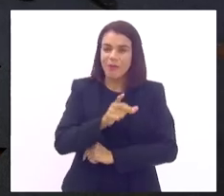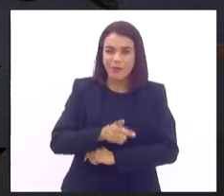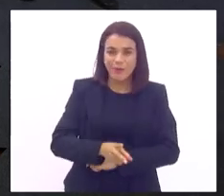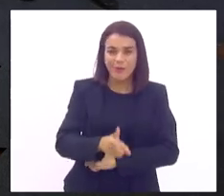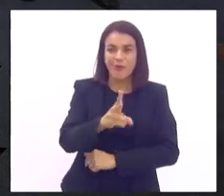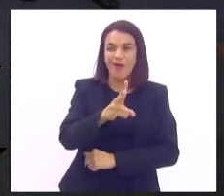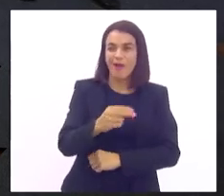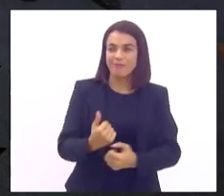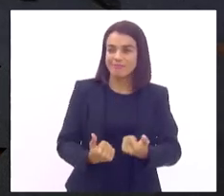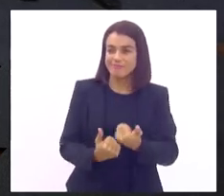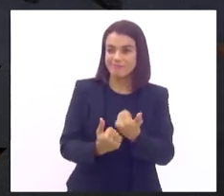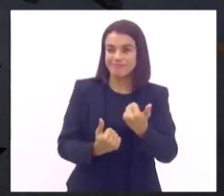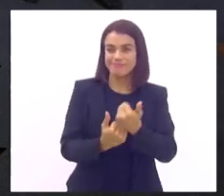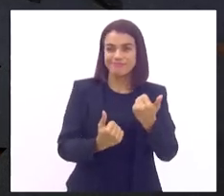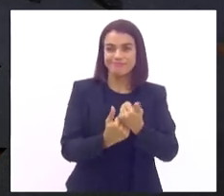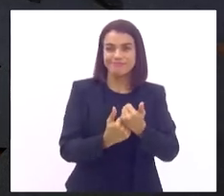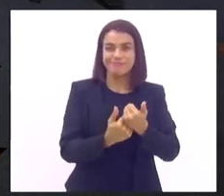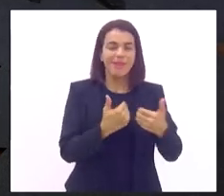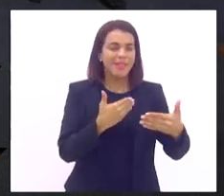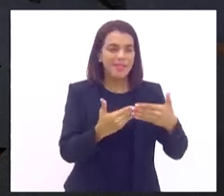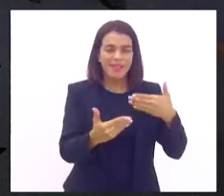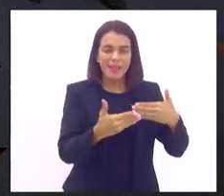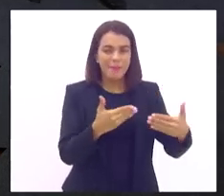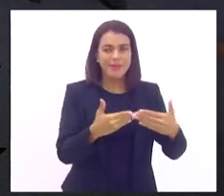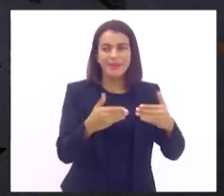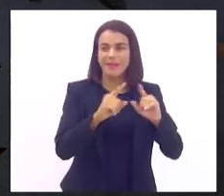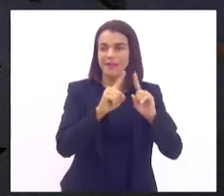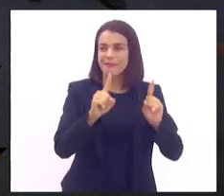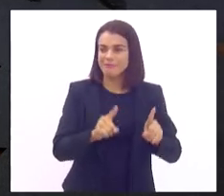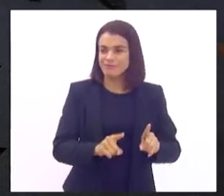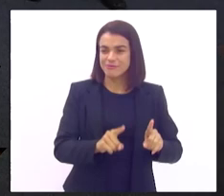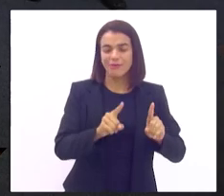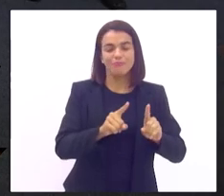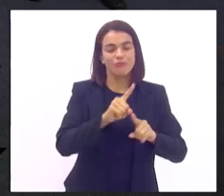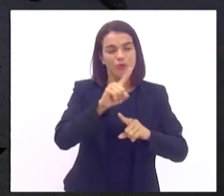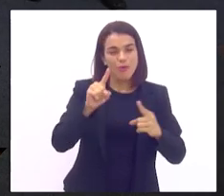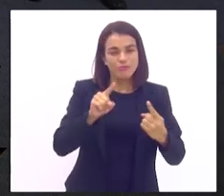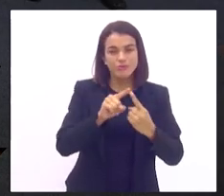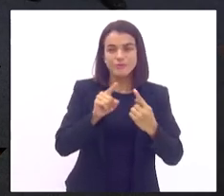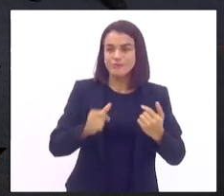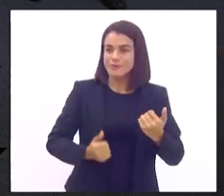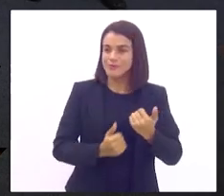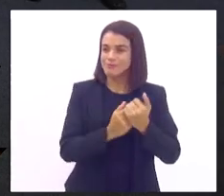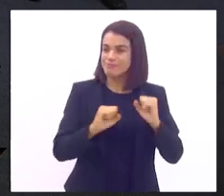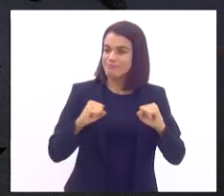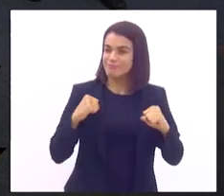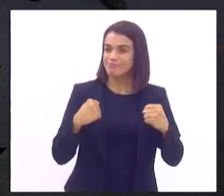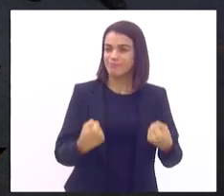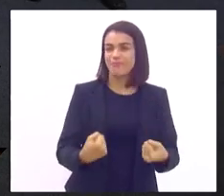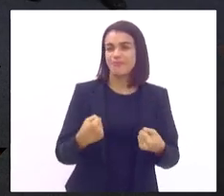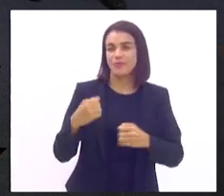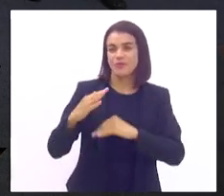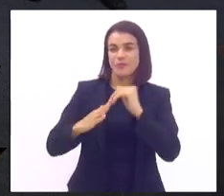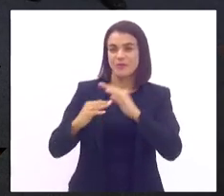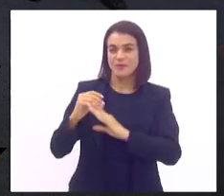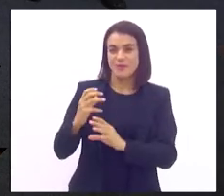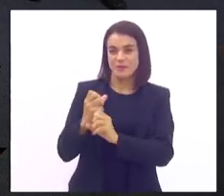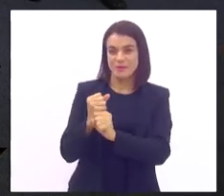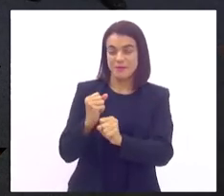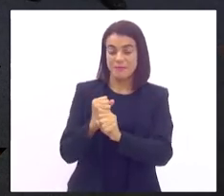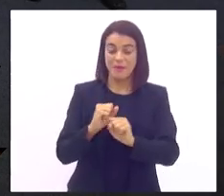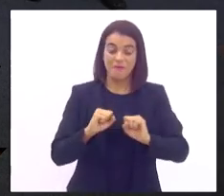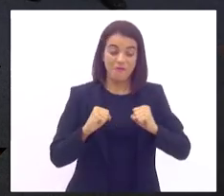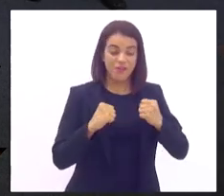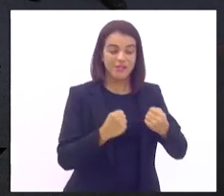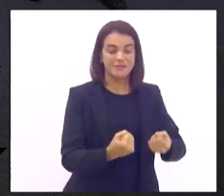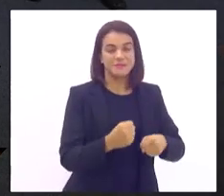né, independente da função que você tiver, para o fortalecimento da classe contábil, mas, sobretudo, para o fortalecimento